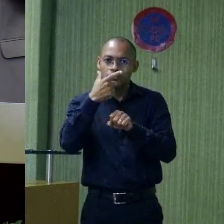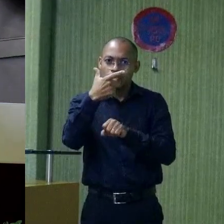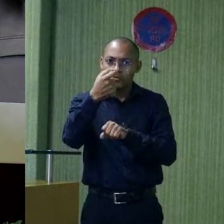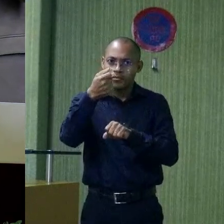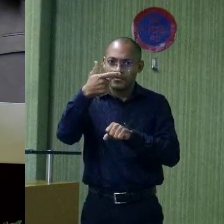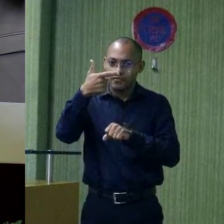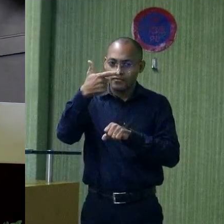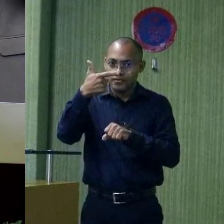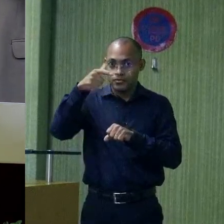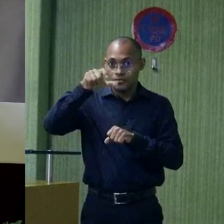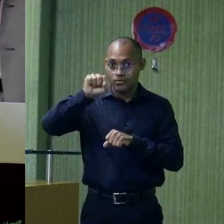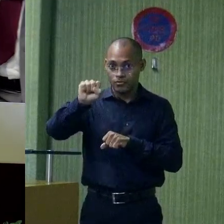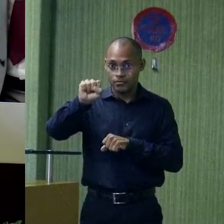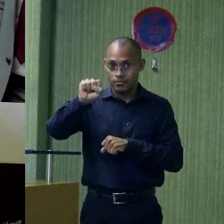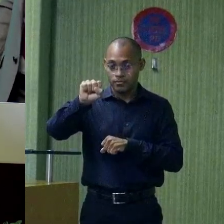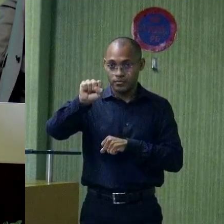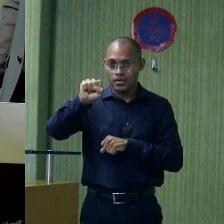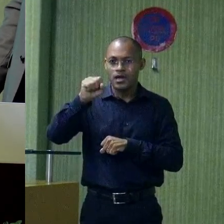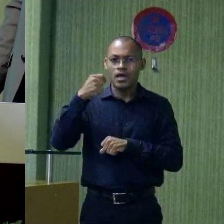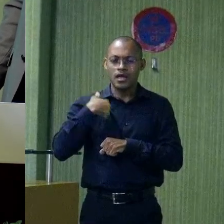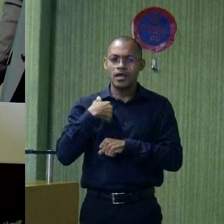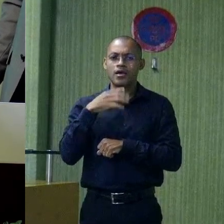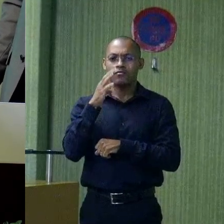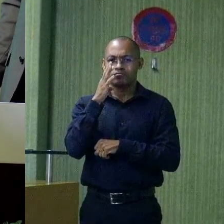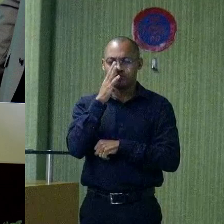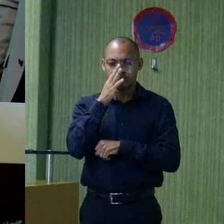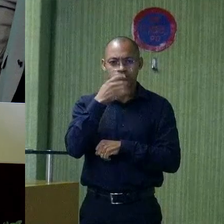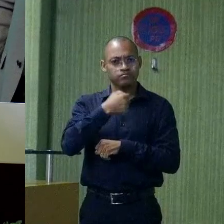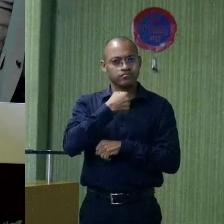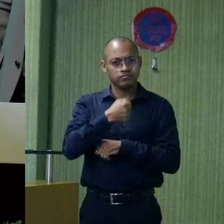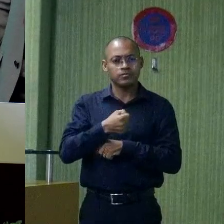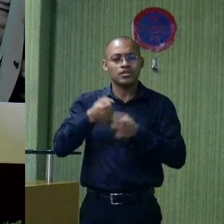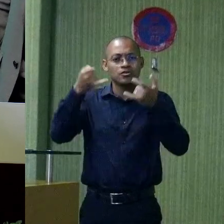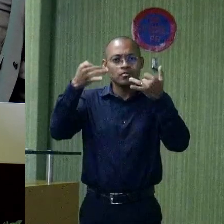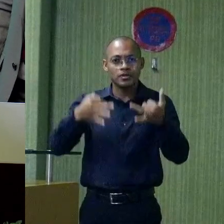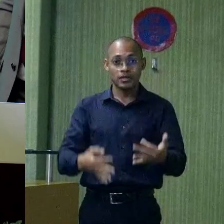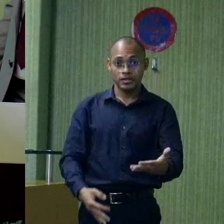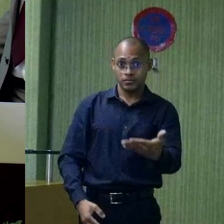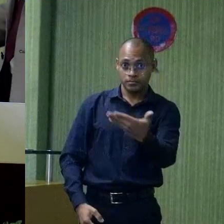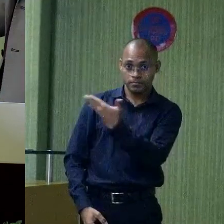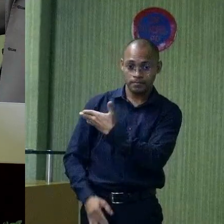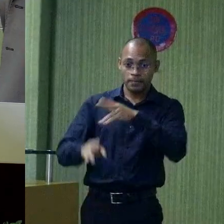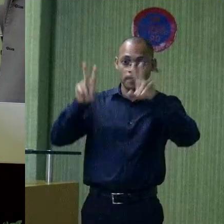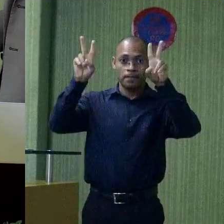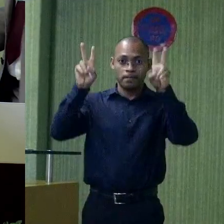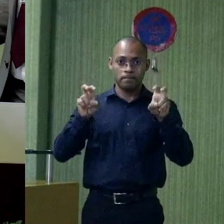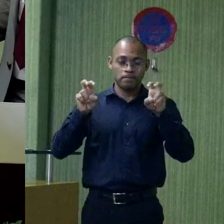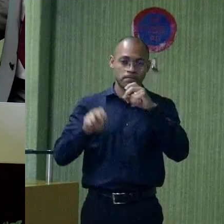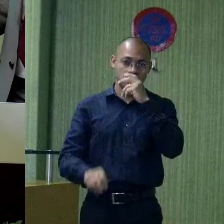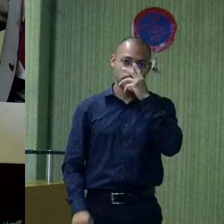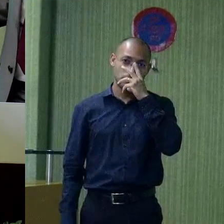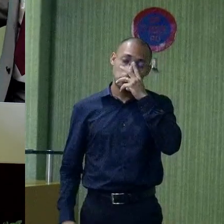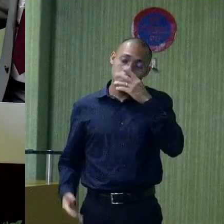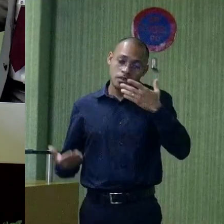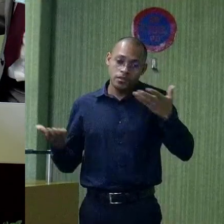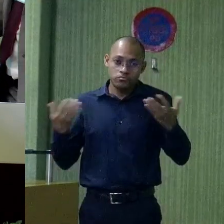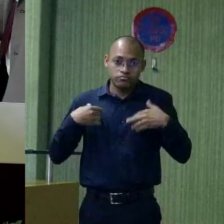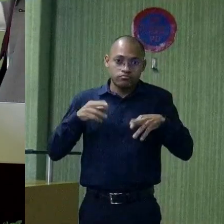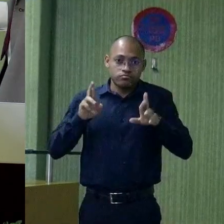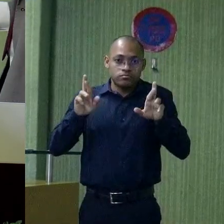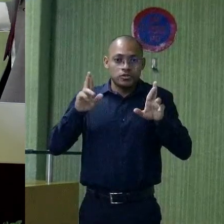dela na própria TV Câmara tratando desse assunto Tá certo então vamos aguardar Tomara que